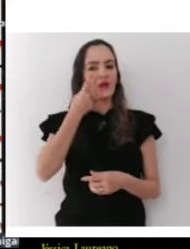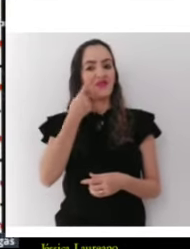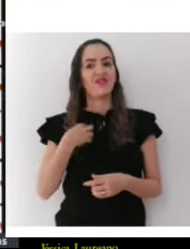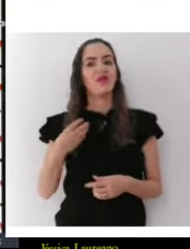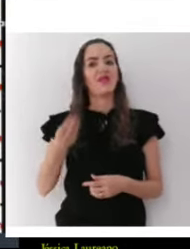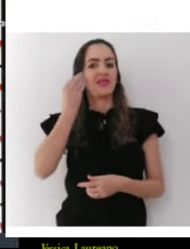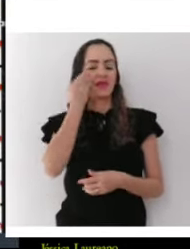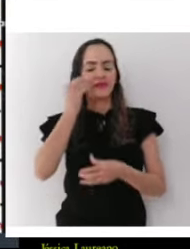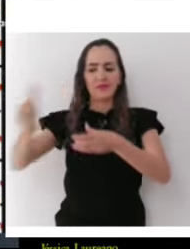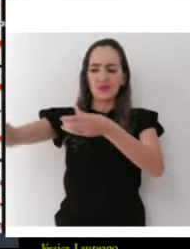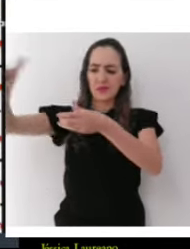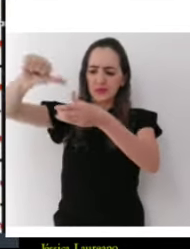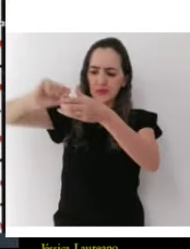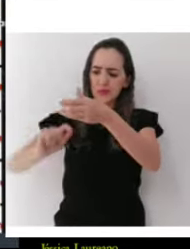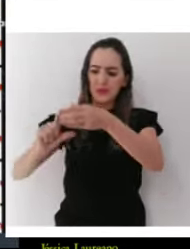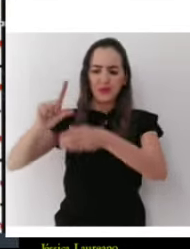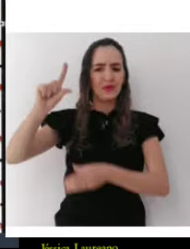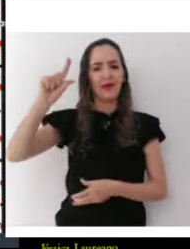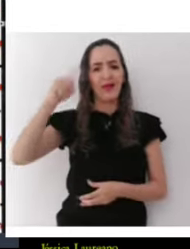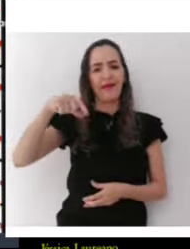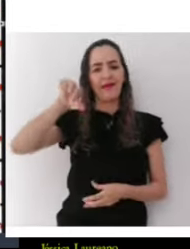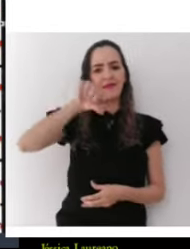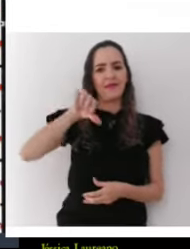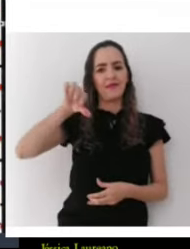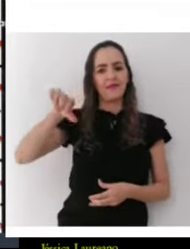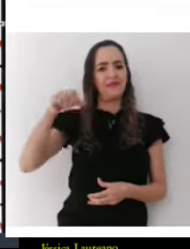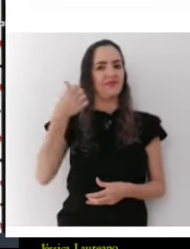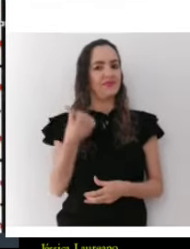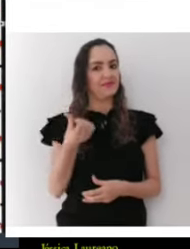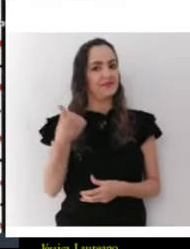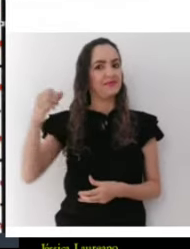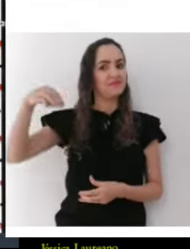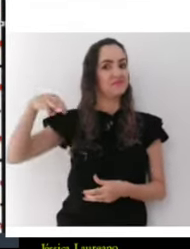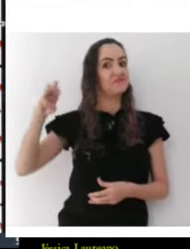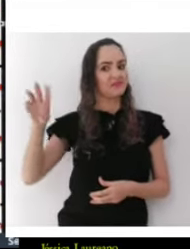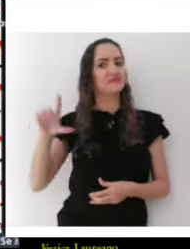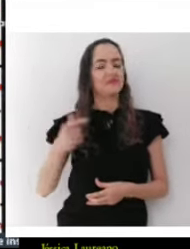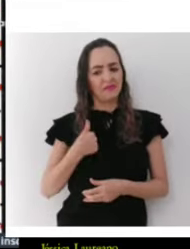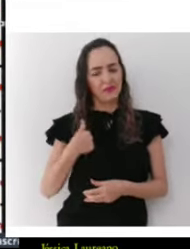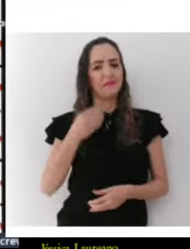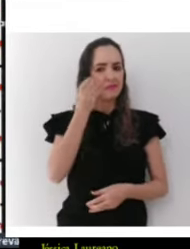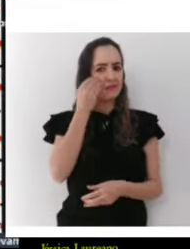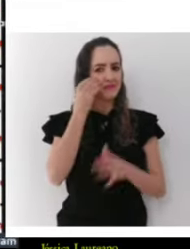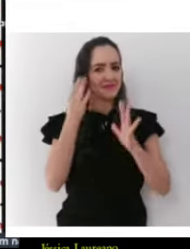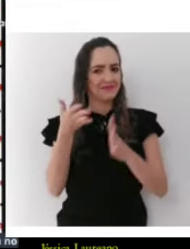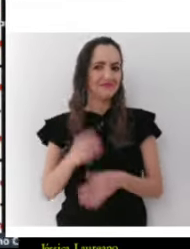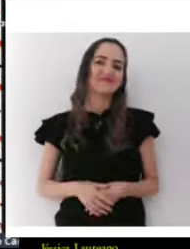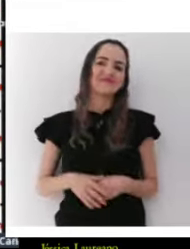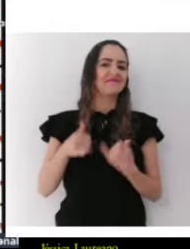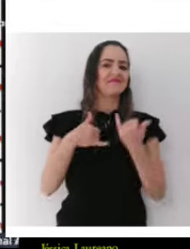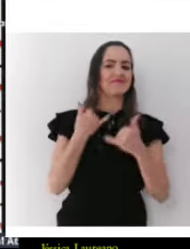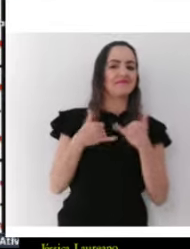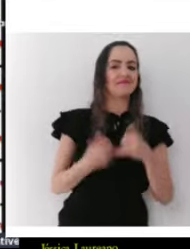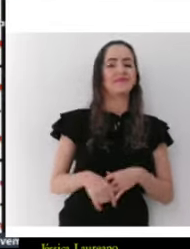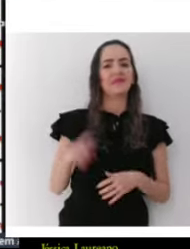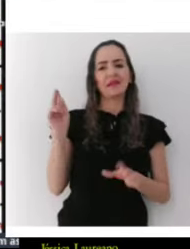996 ml, não é 1 litro, tá bom? Olha, eu fui medir. Brincadeirinha, não tô falando dessa garrafa especificamente, não. Tô falando de uma